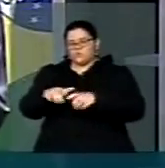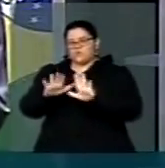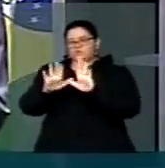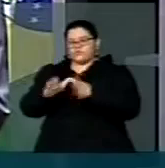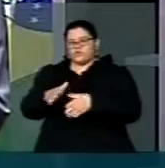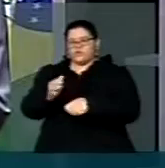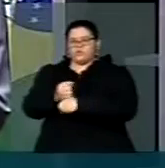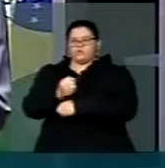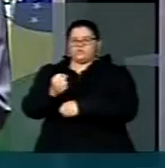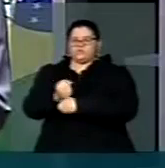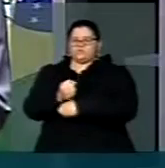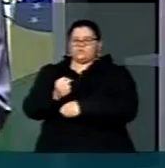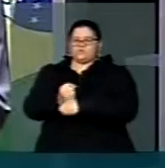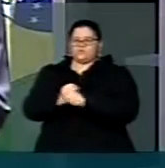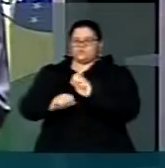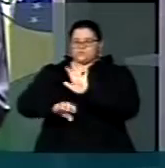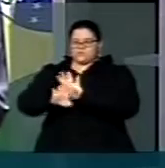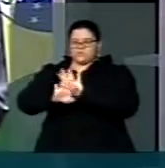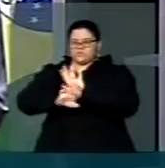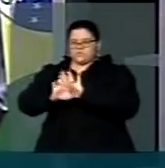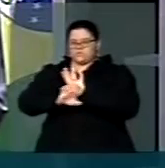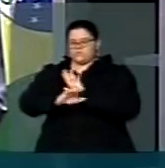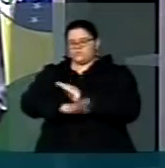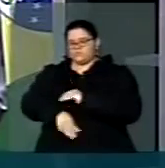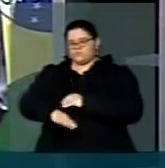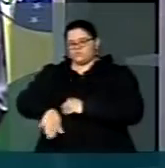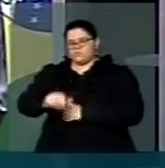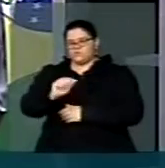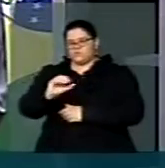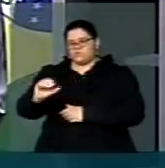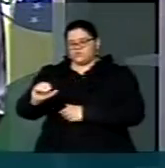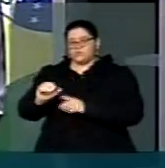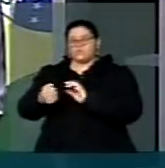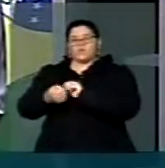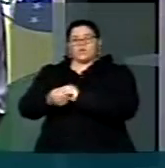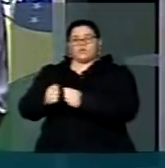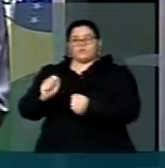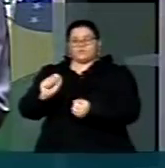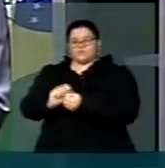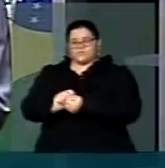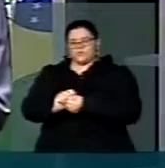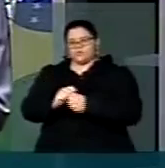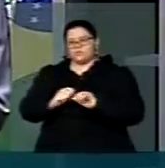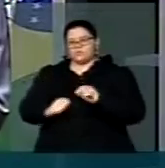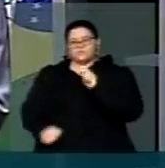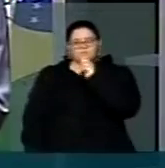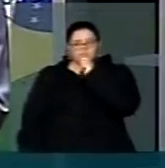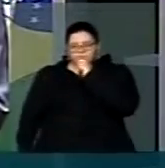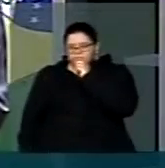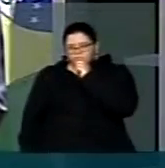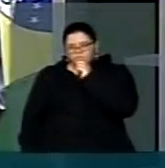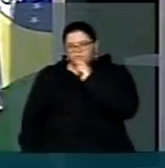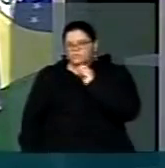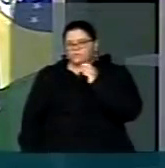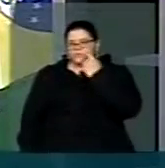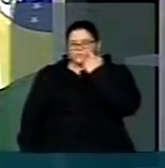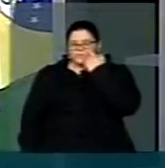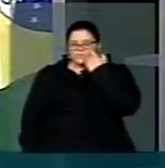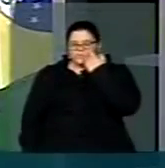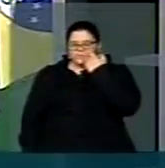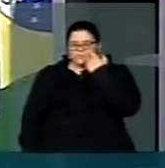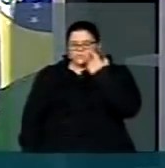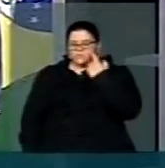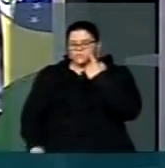do Estatuto da Criança e do Adolescente. Não atendidas as determinações acima descritas, ficará caracterizada